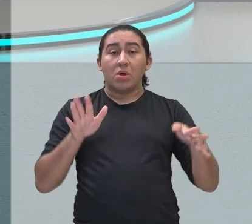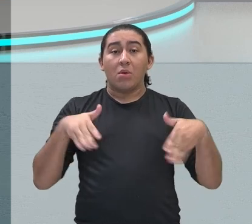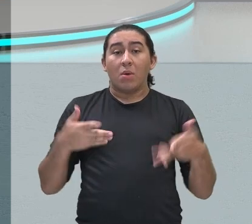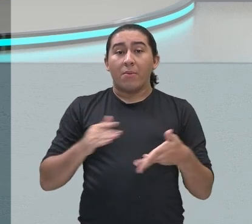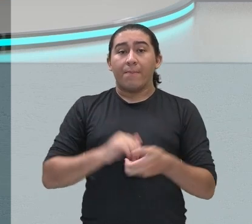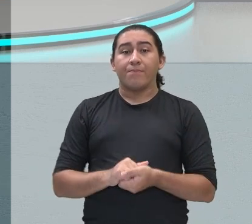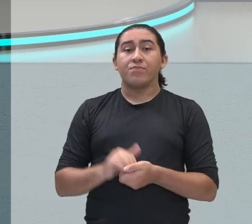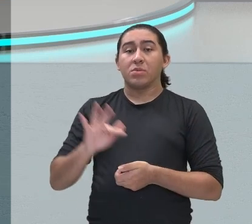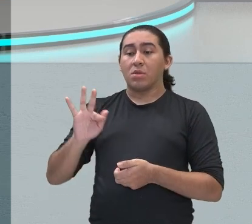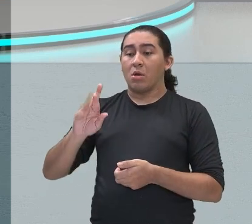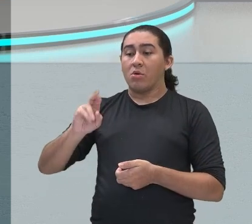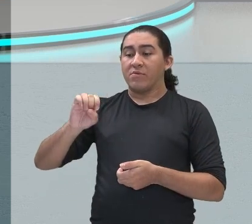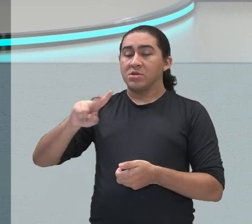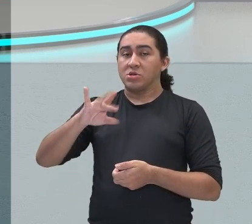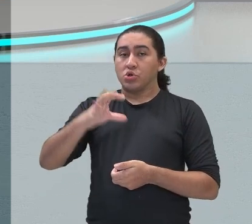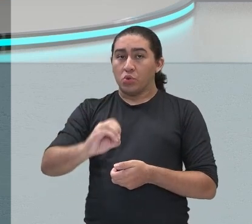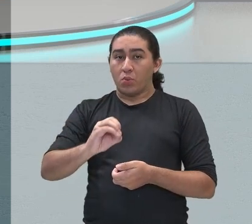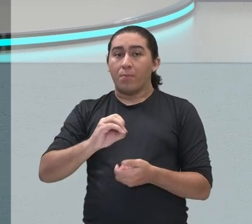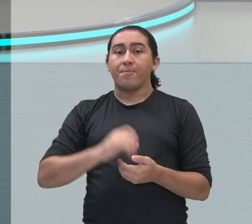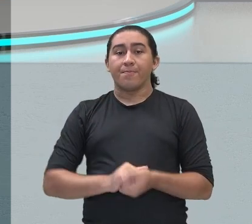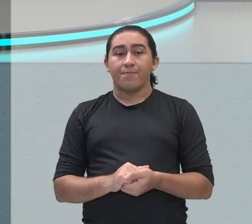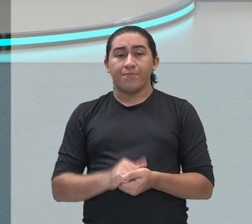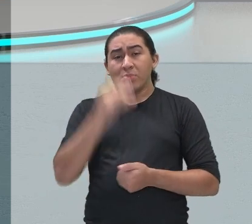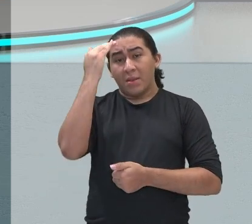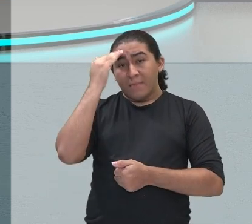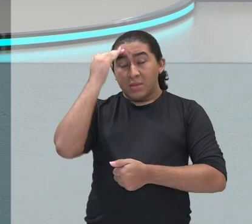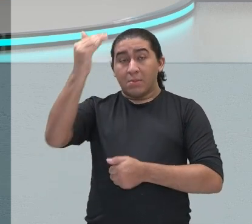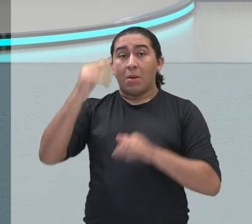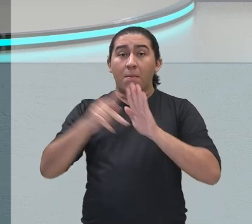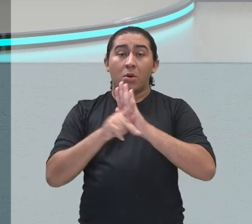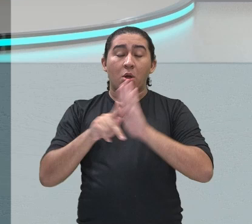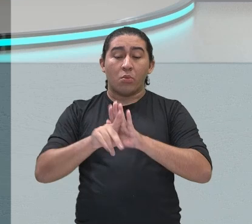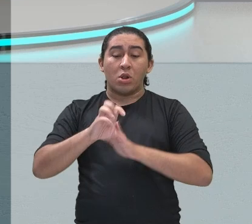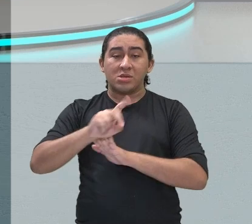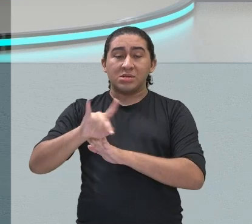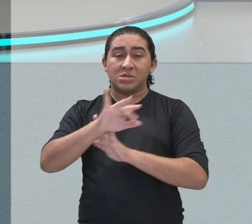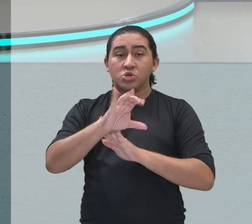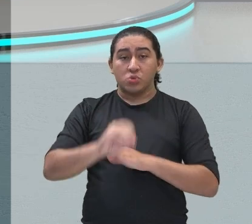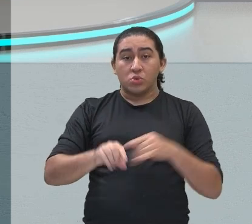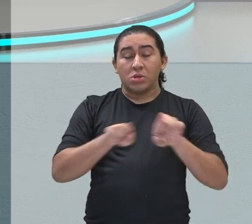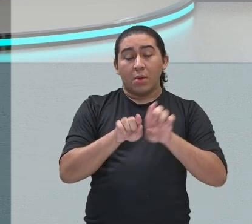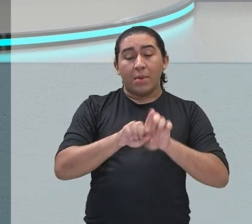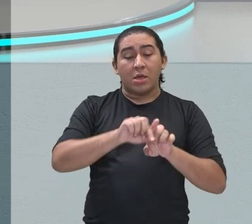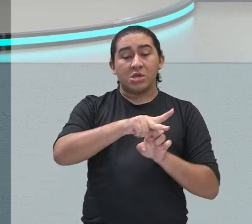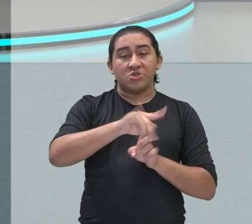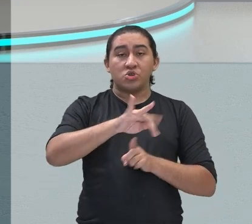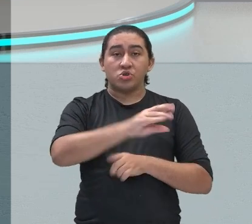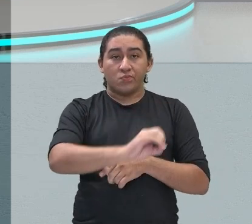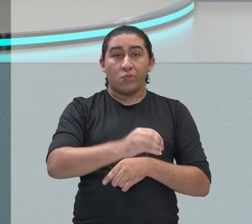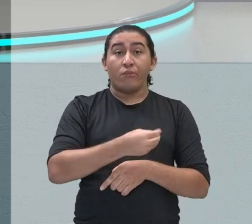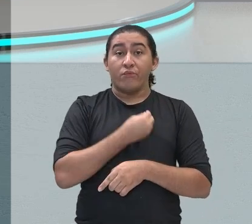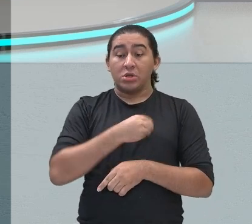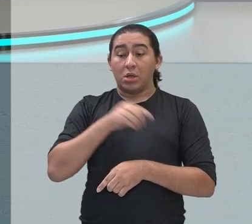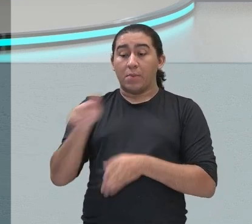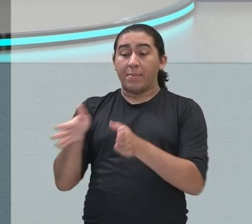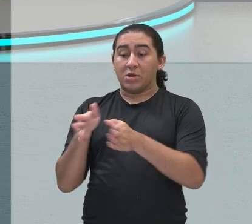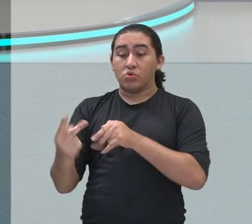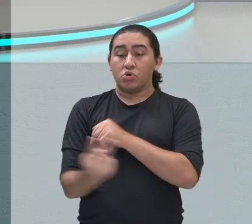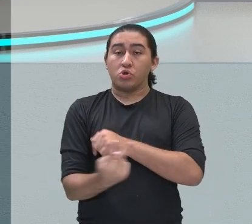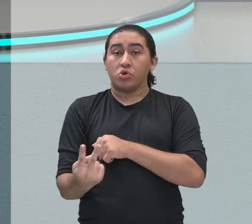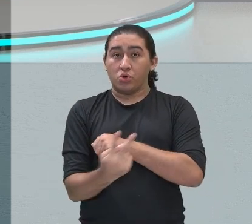Francisco de Sá de Miranda, pioneiro do classicismo e quinhentismo. Então, ele viveu entre o período do classicismo